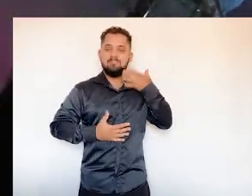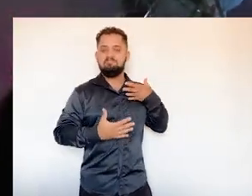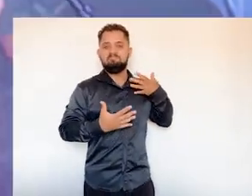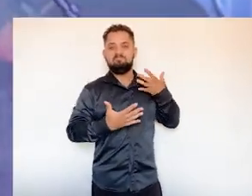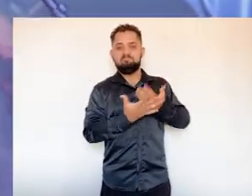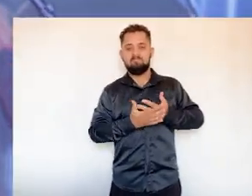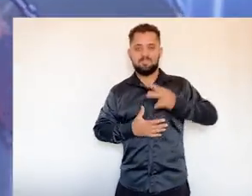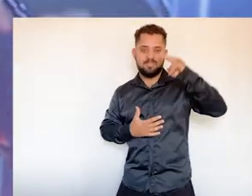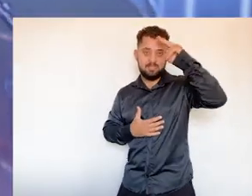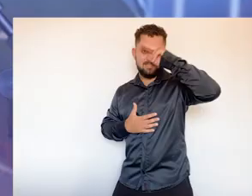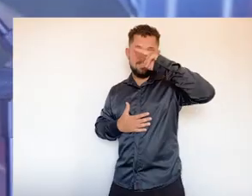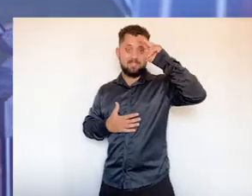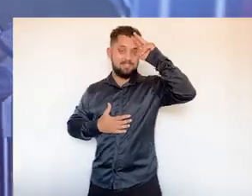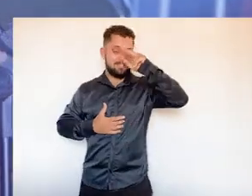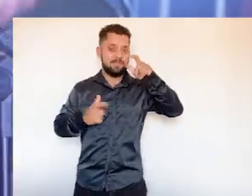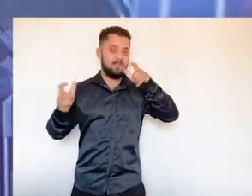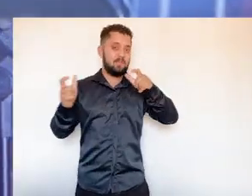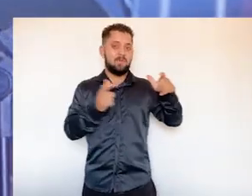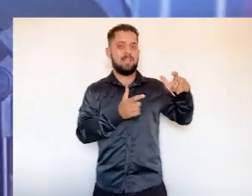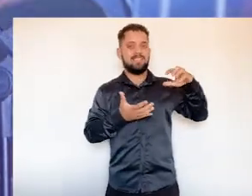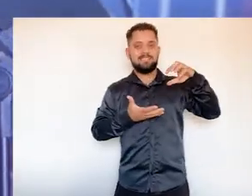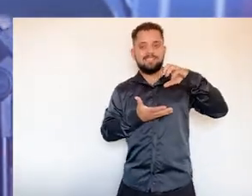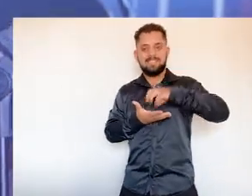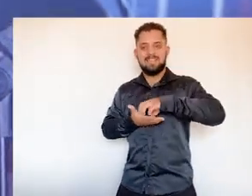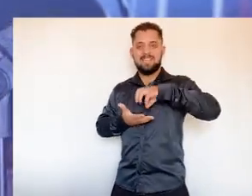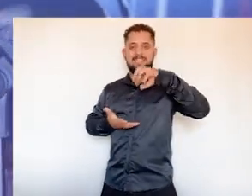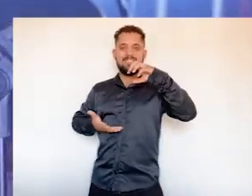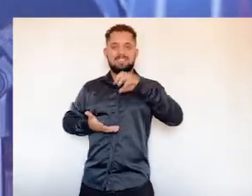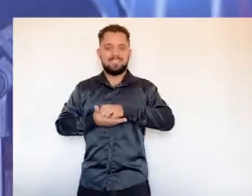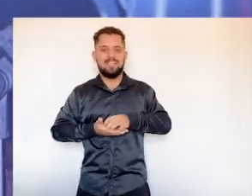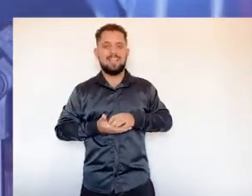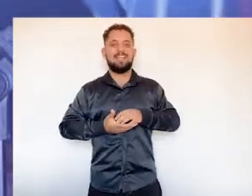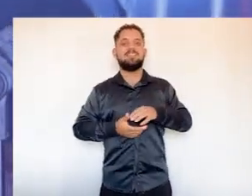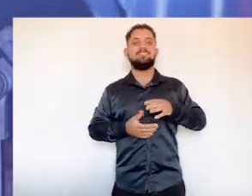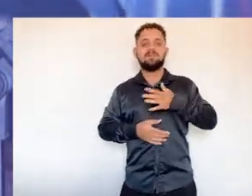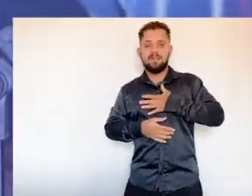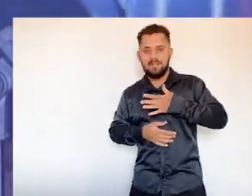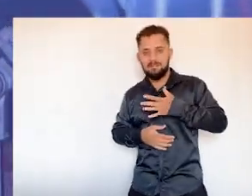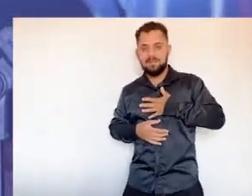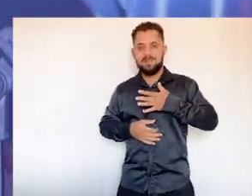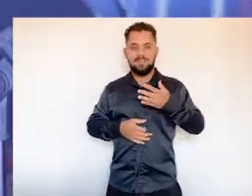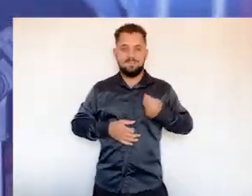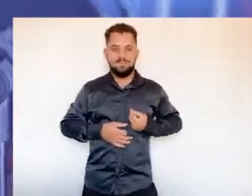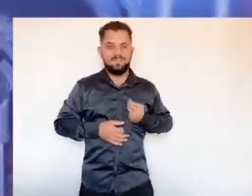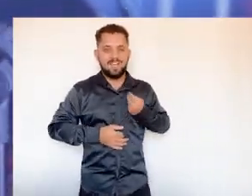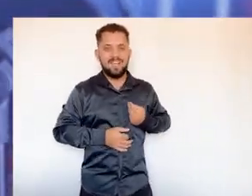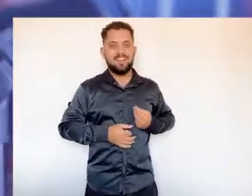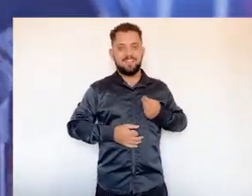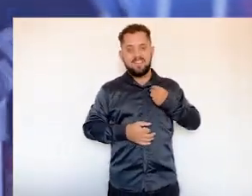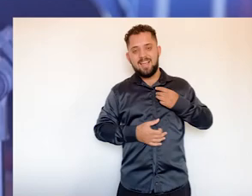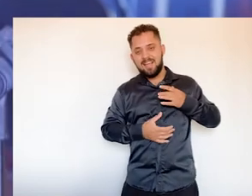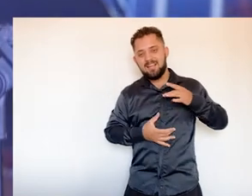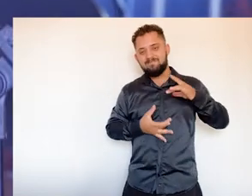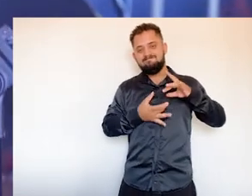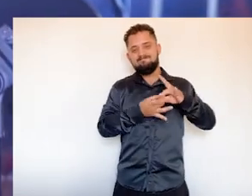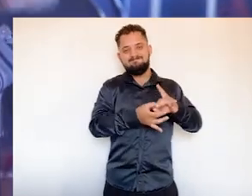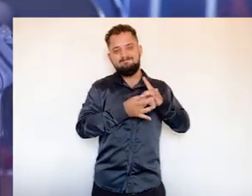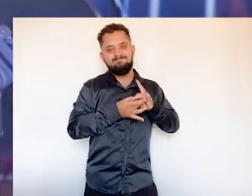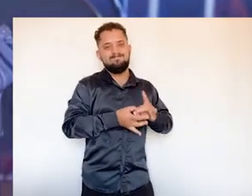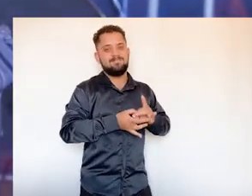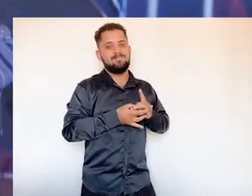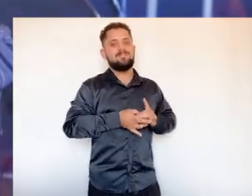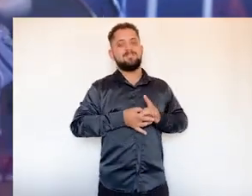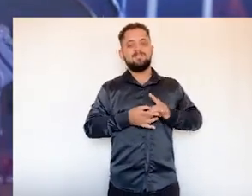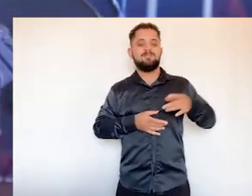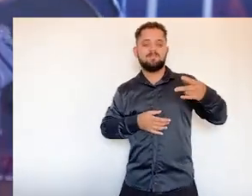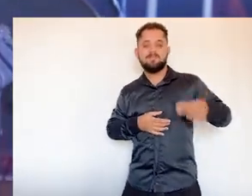a solta, me pego na porta do meu quintal. Oh, oh, oh, Vila Boa de Goiás, eu